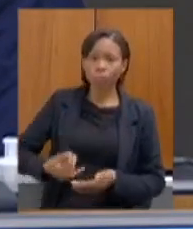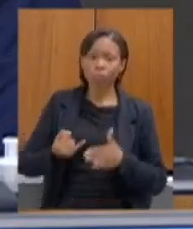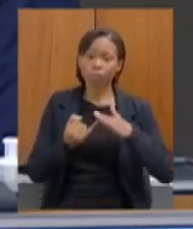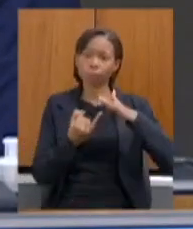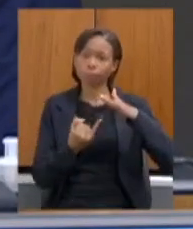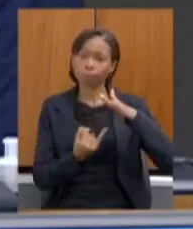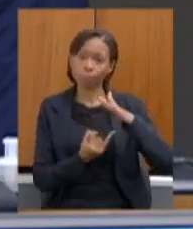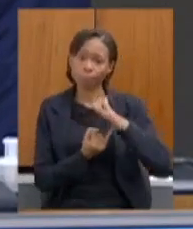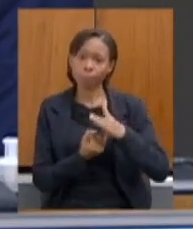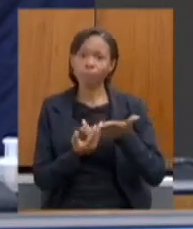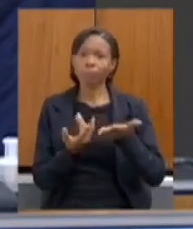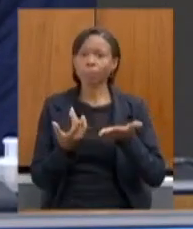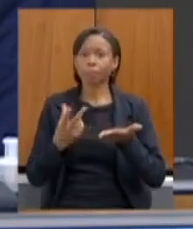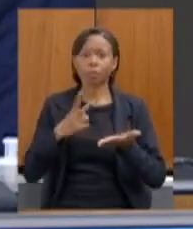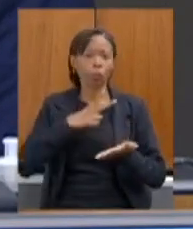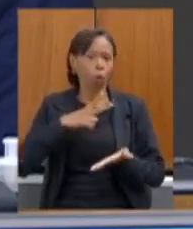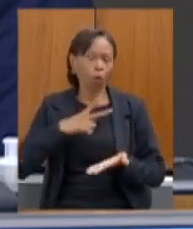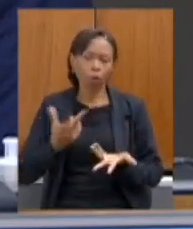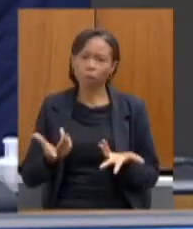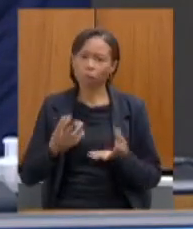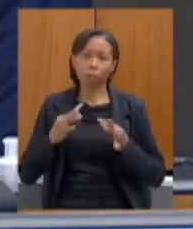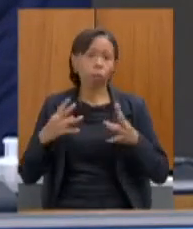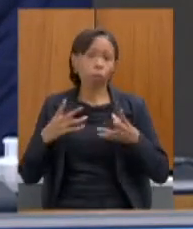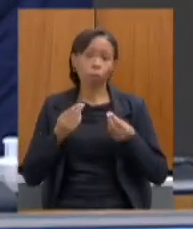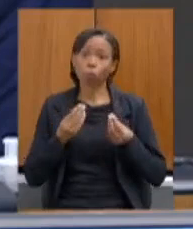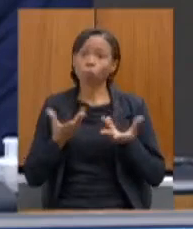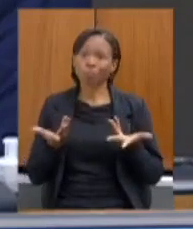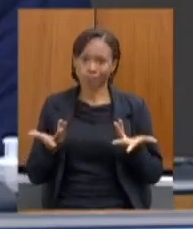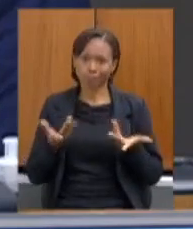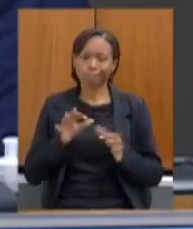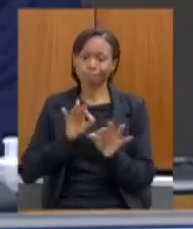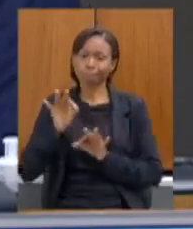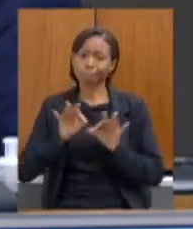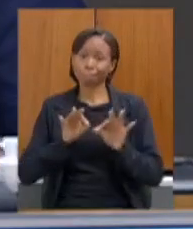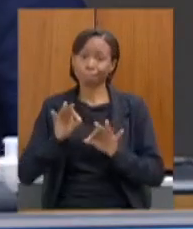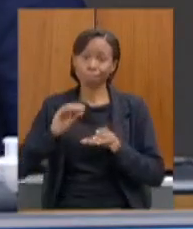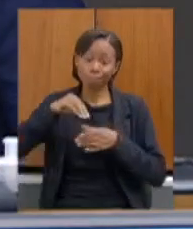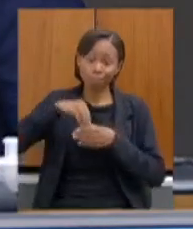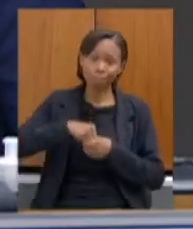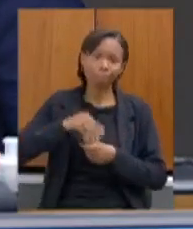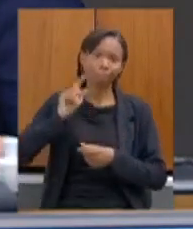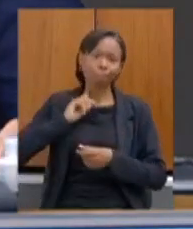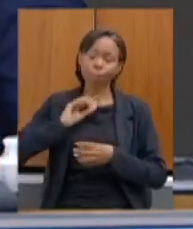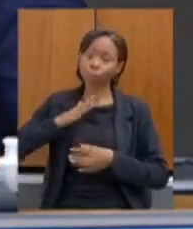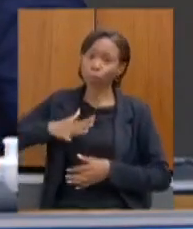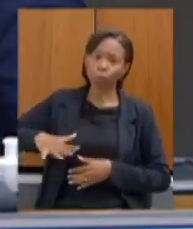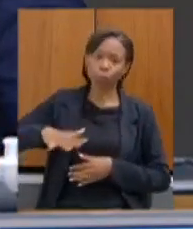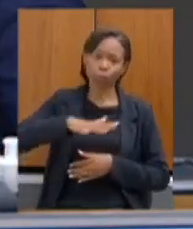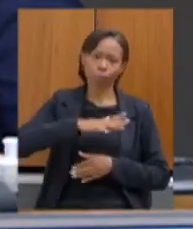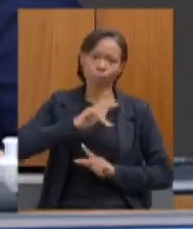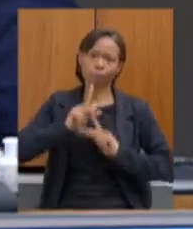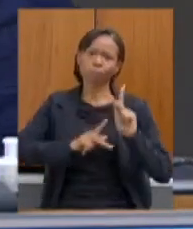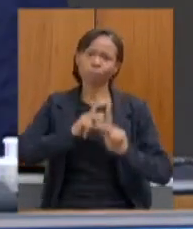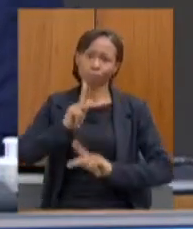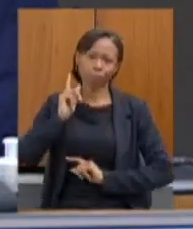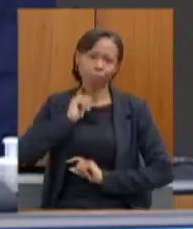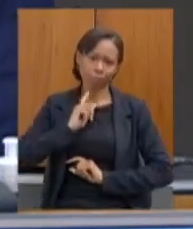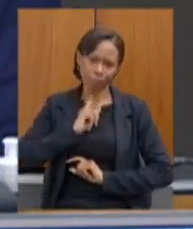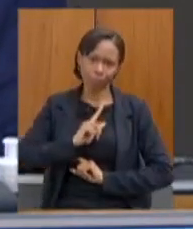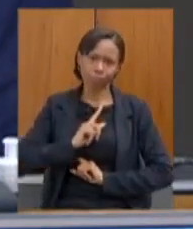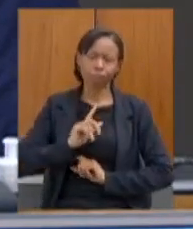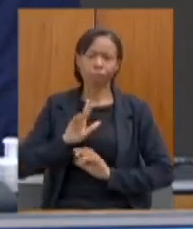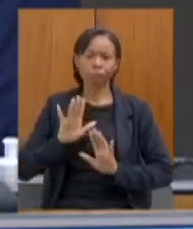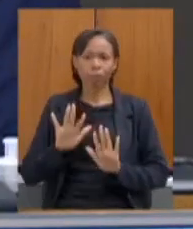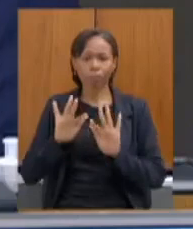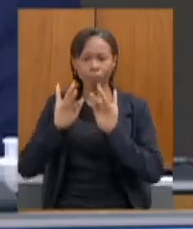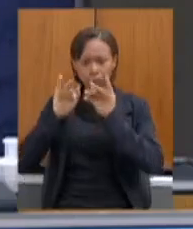pública. Foi um plano verdadeiramente mineiro, de todos nós, de Minas Gerais. Então, encerrando